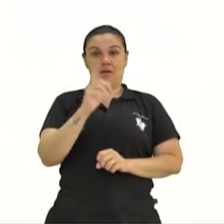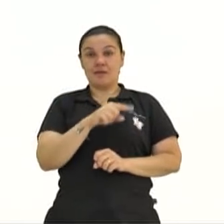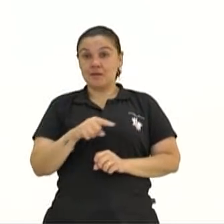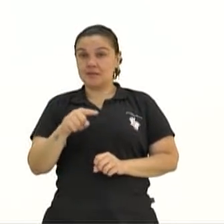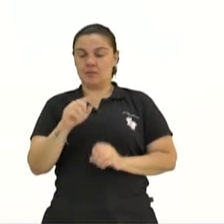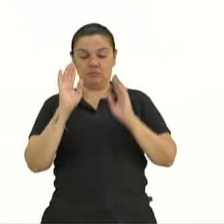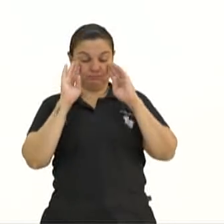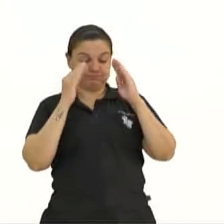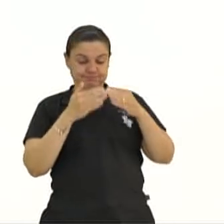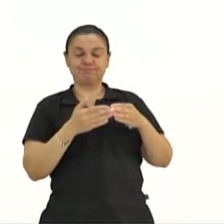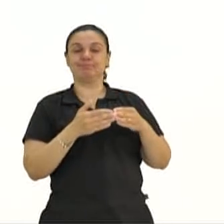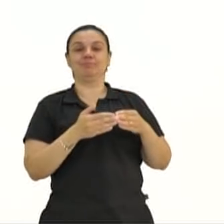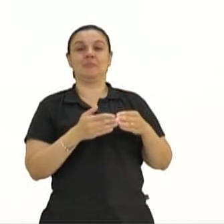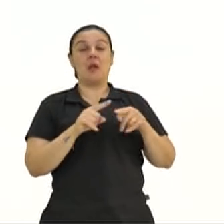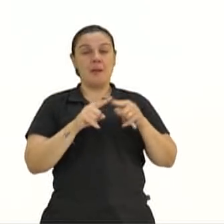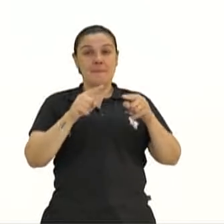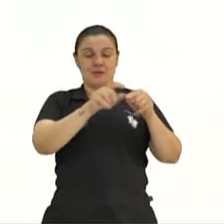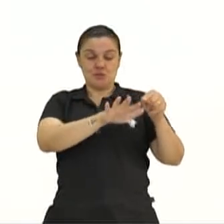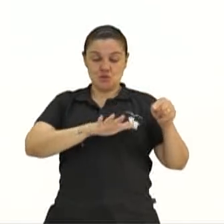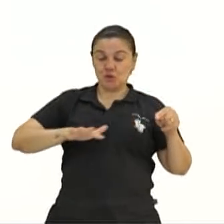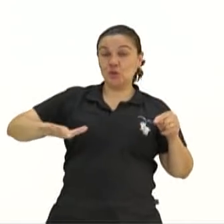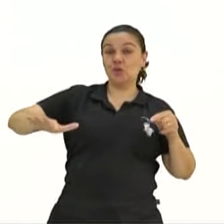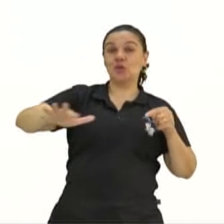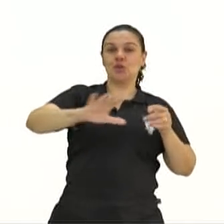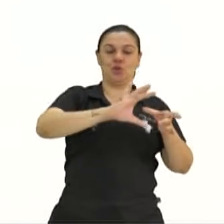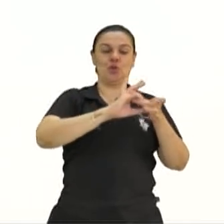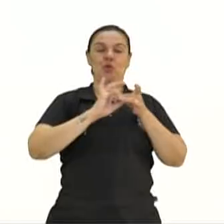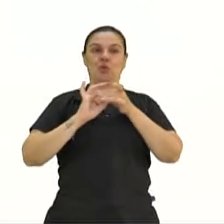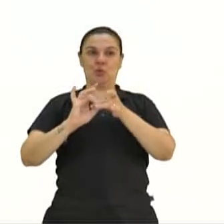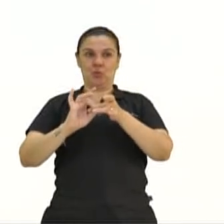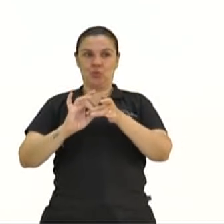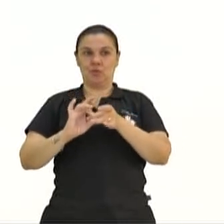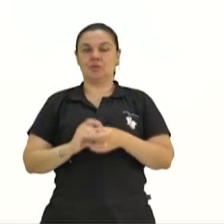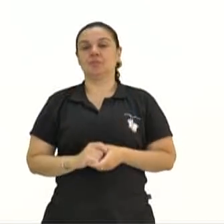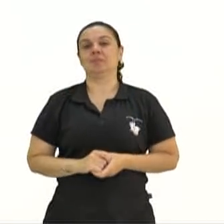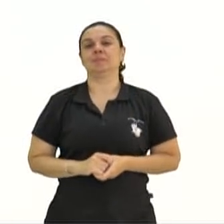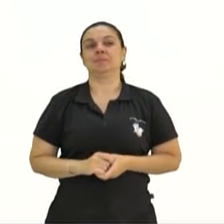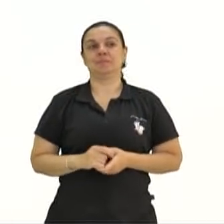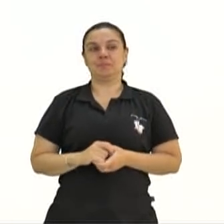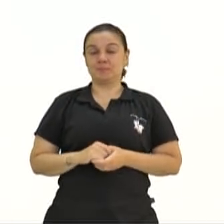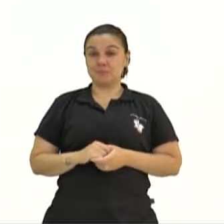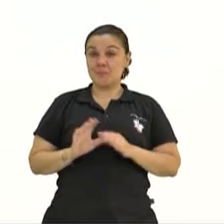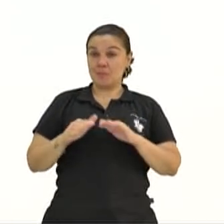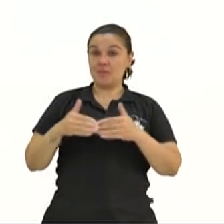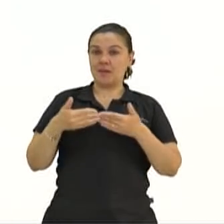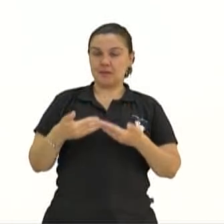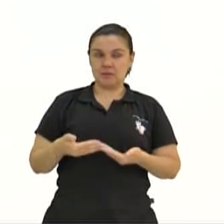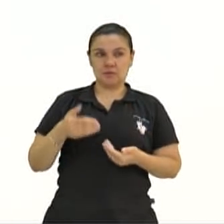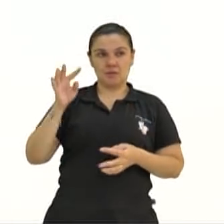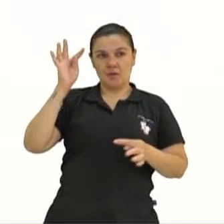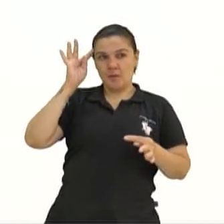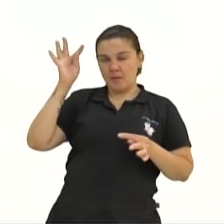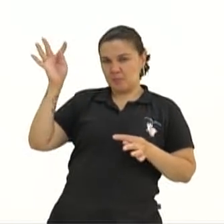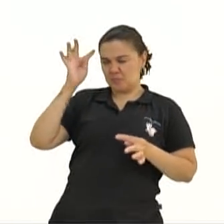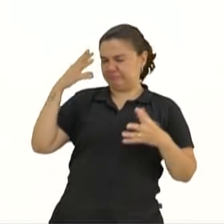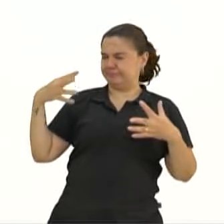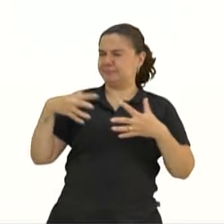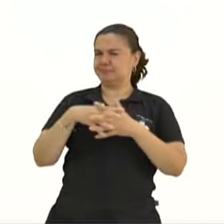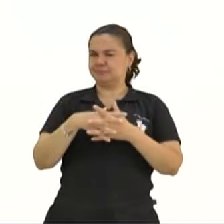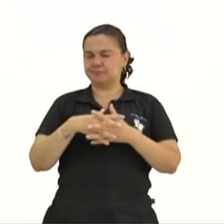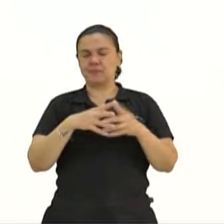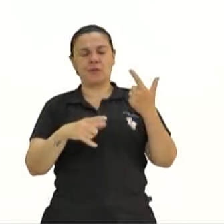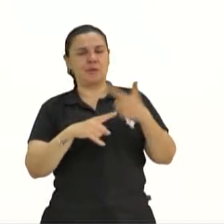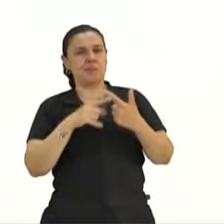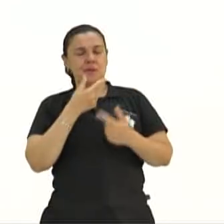considerados isoladamente, mas como um quadro único no qual a história se dá. É uma teoria bastante complexa, porque